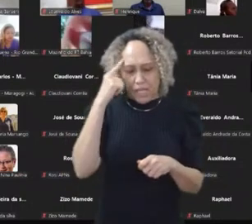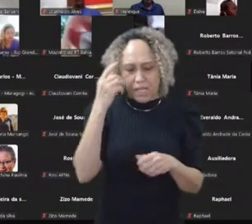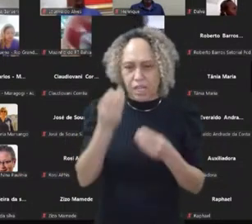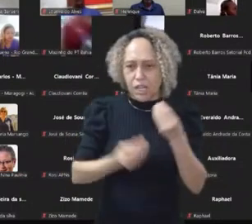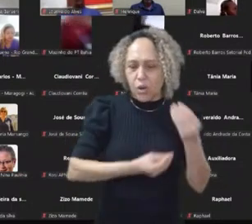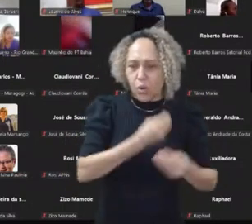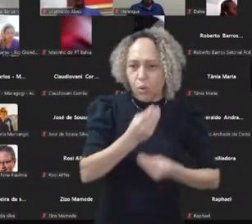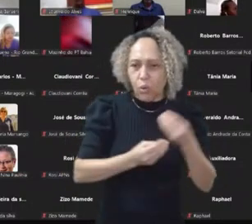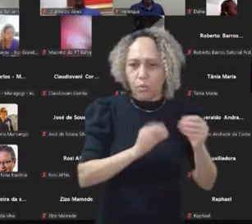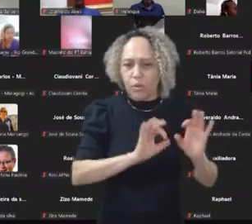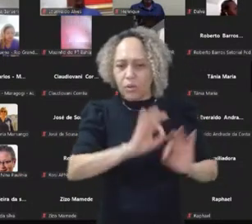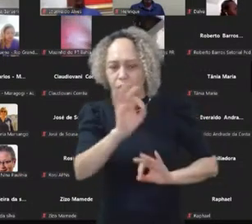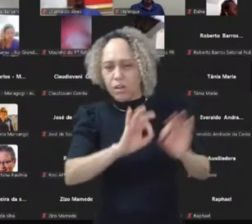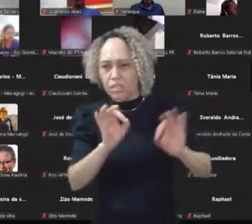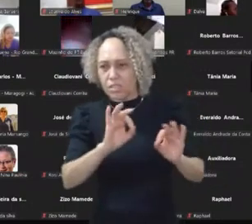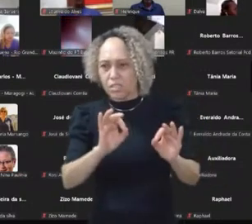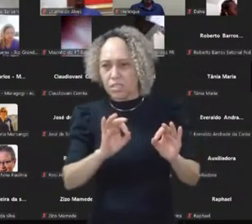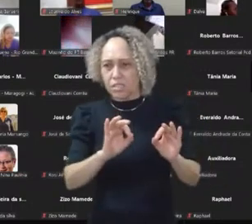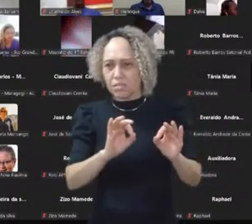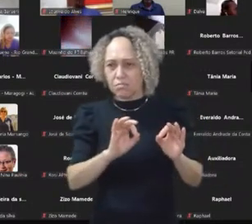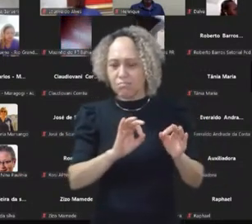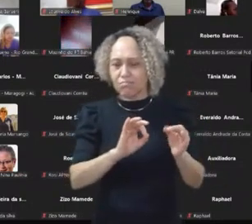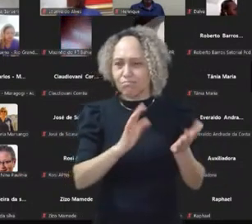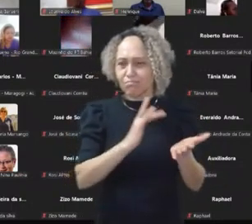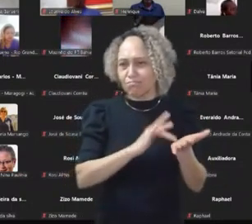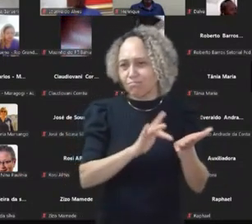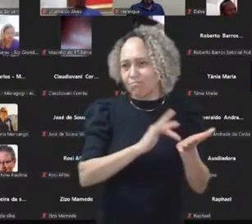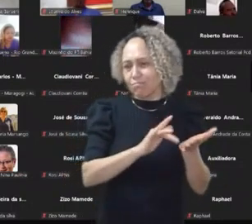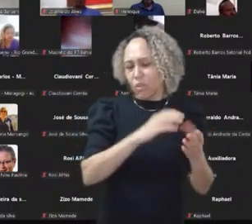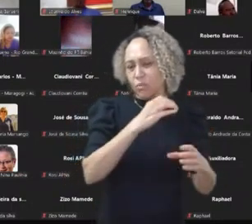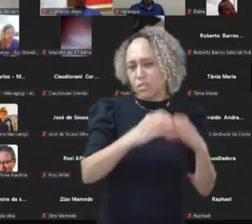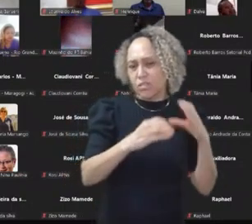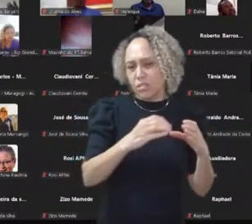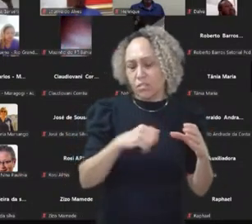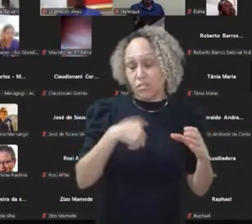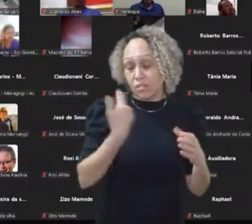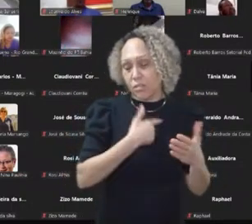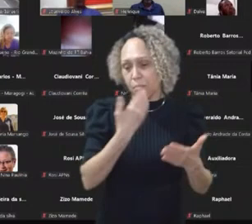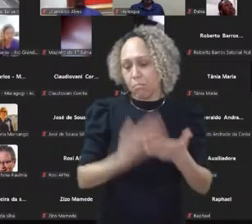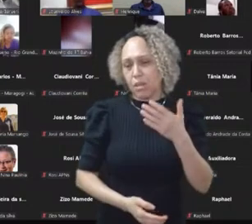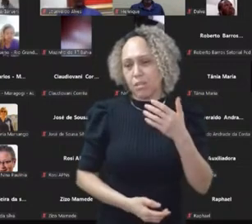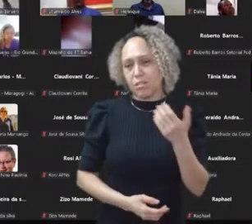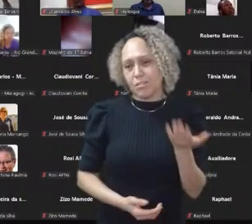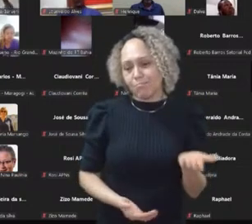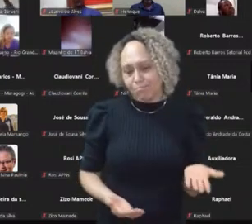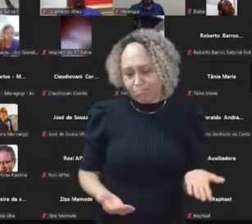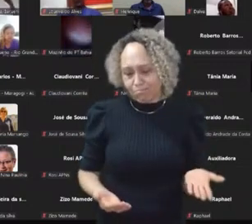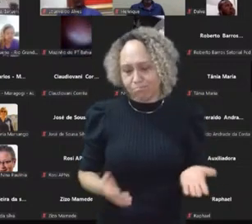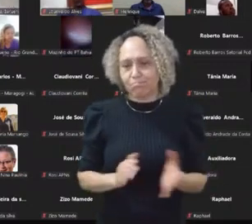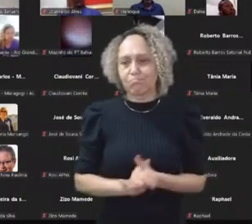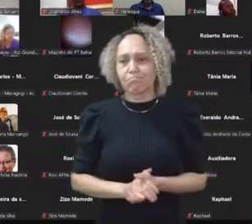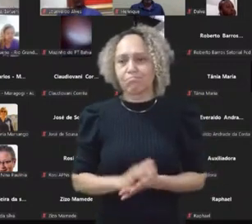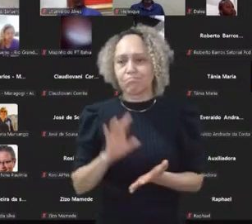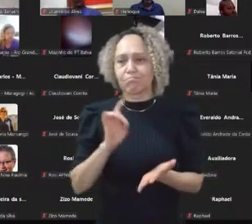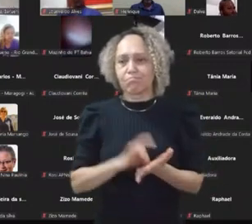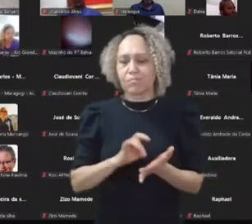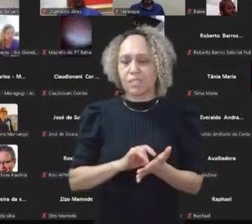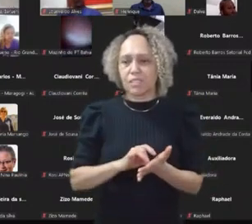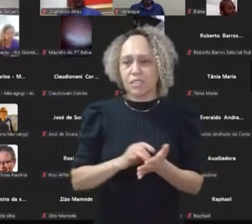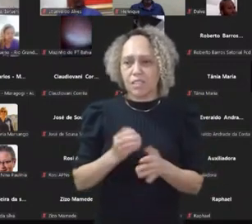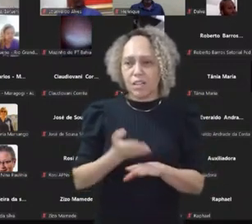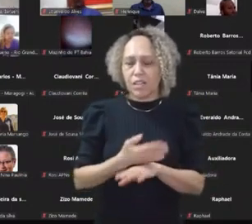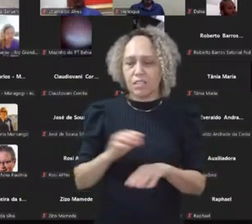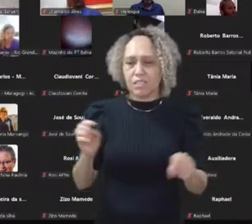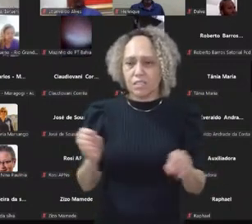sociabilidade digital a gente vai estar saindo sempre perdendo e e de fato só para dizer uma coisa mais mais e terminando e concluindo